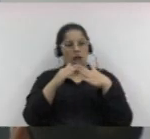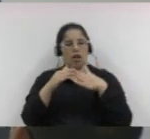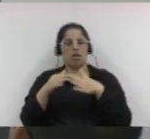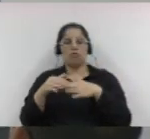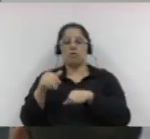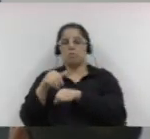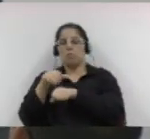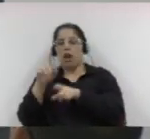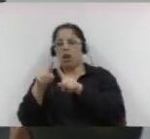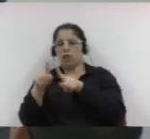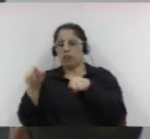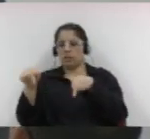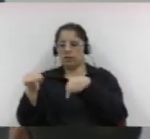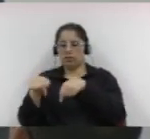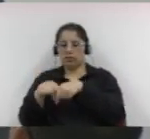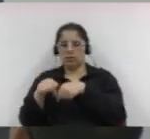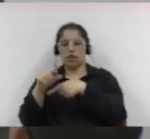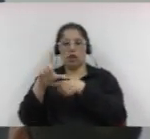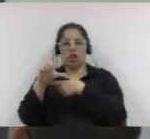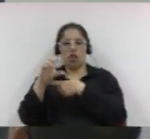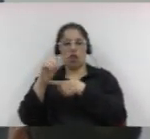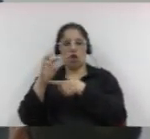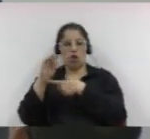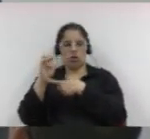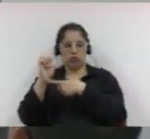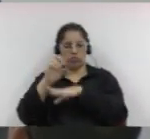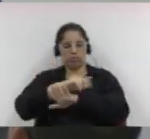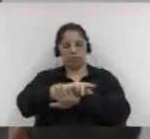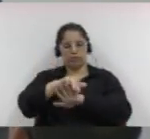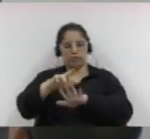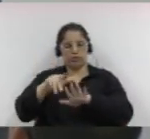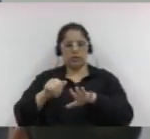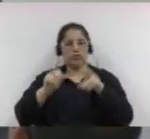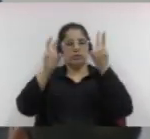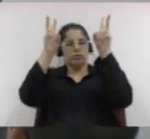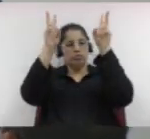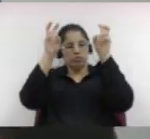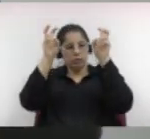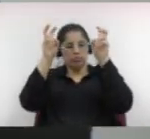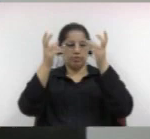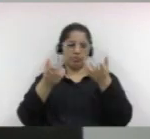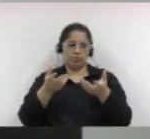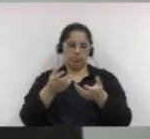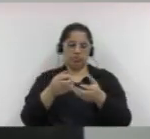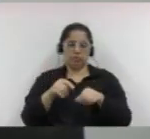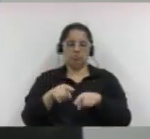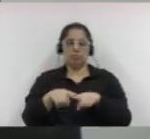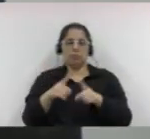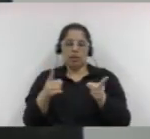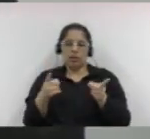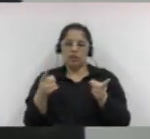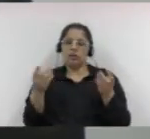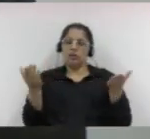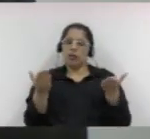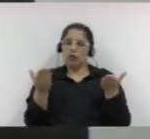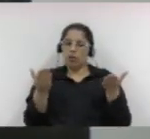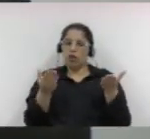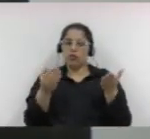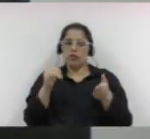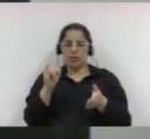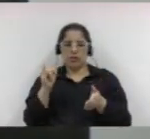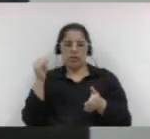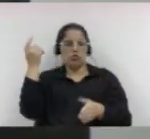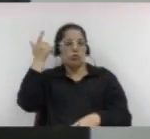urbanizados, nós precisamos mais de discussões sobre outros aspectos, mas esse é um aspecto, do ponto de vista da economia, que vale a pena a gente